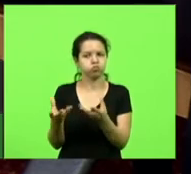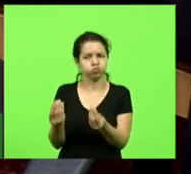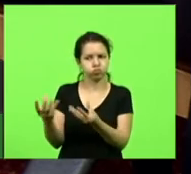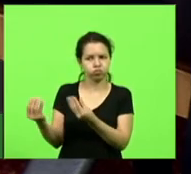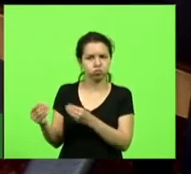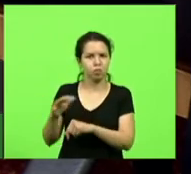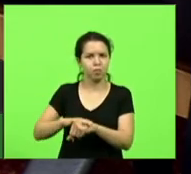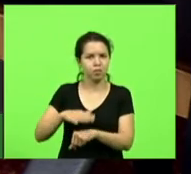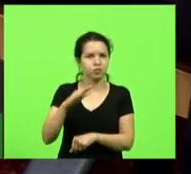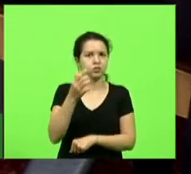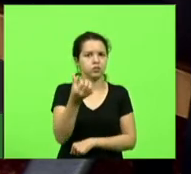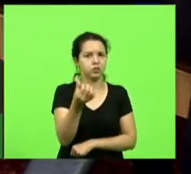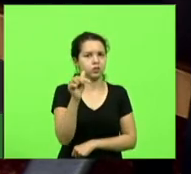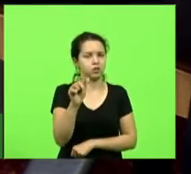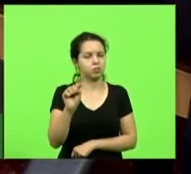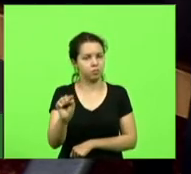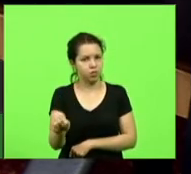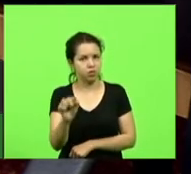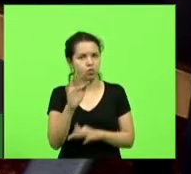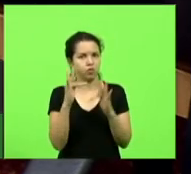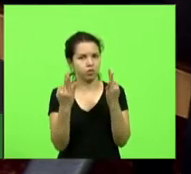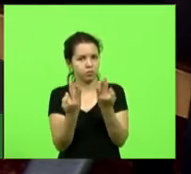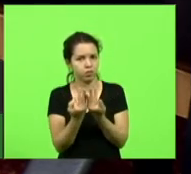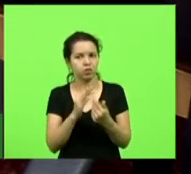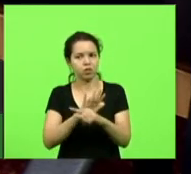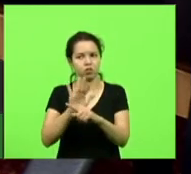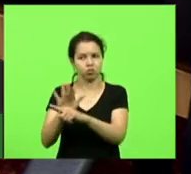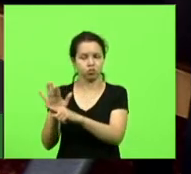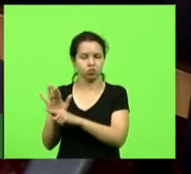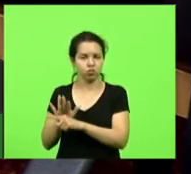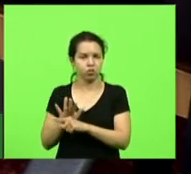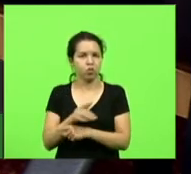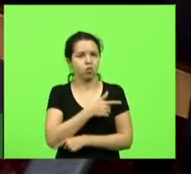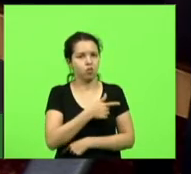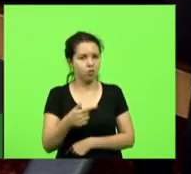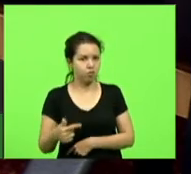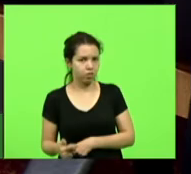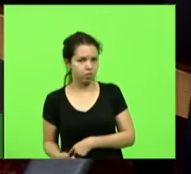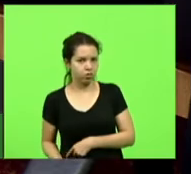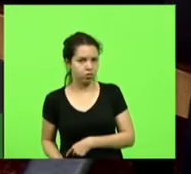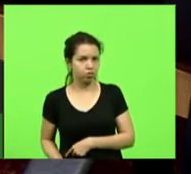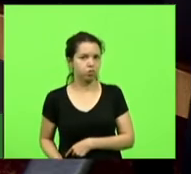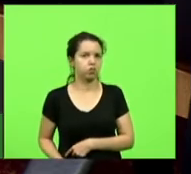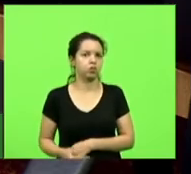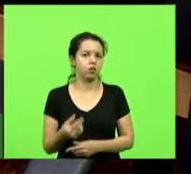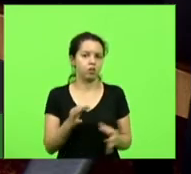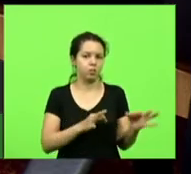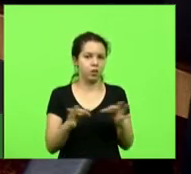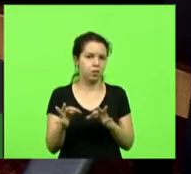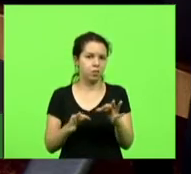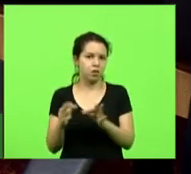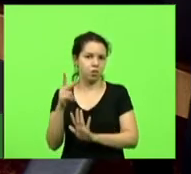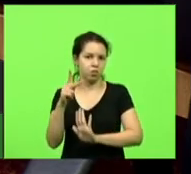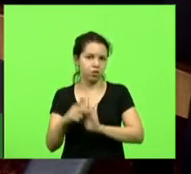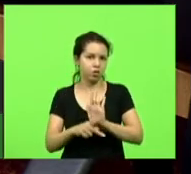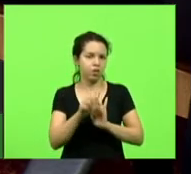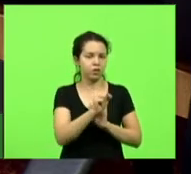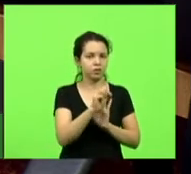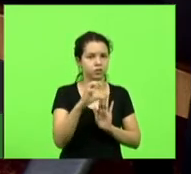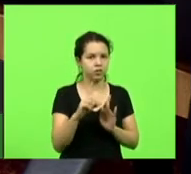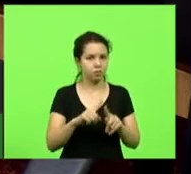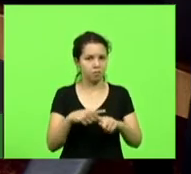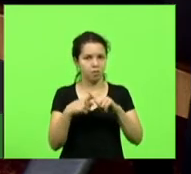67 mil famílias que serão beneficiadas. Governador, ao projetar o SC Mais